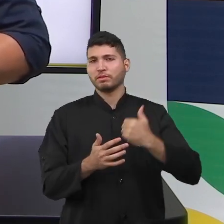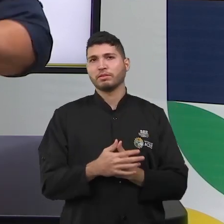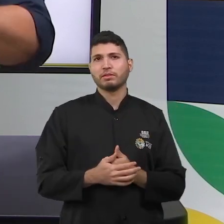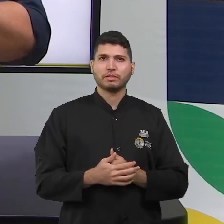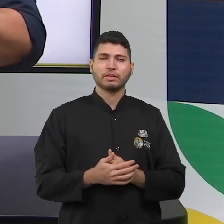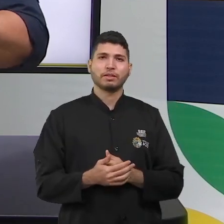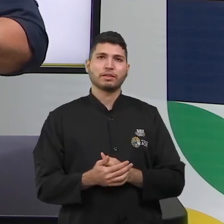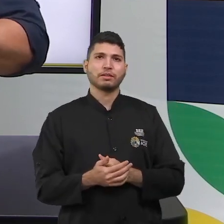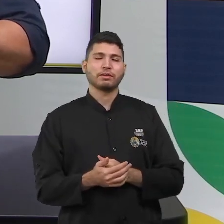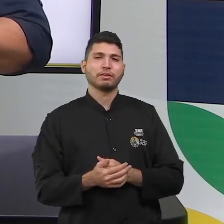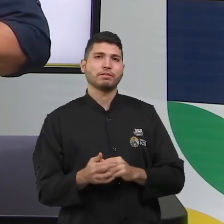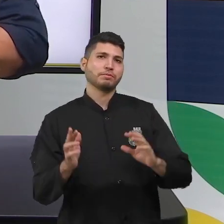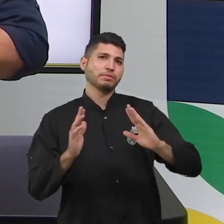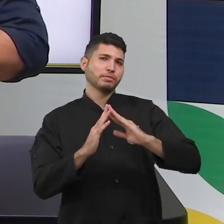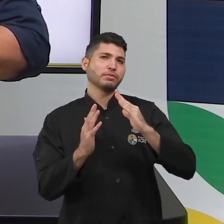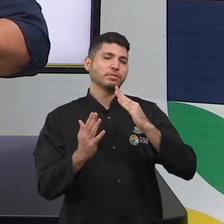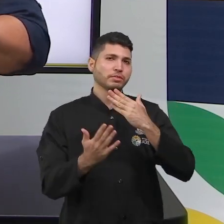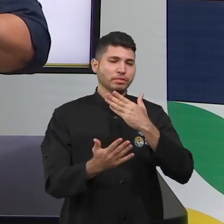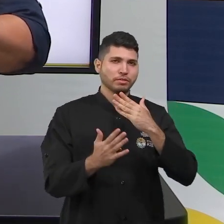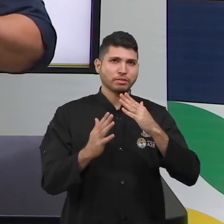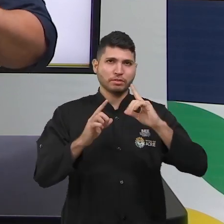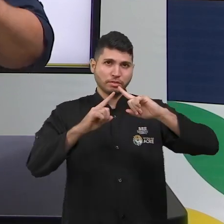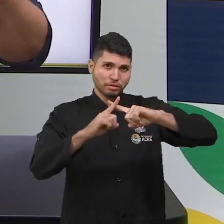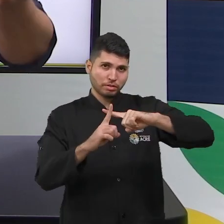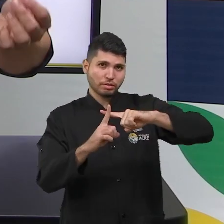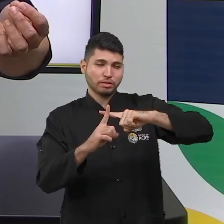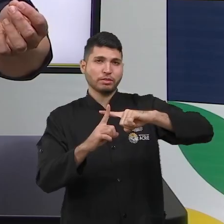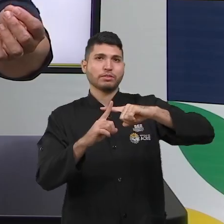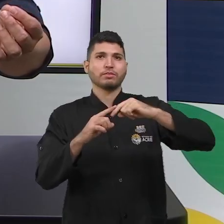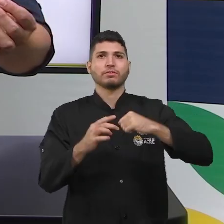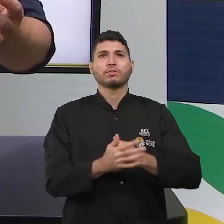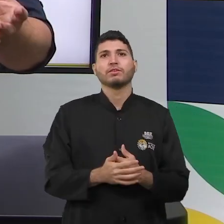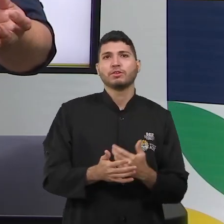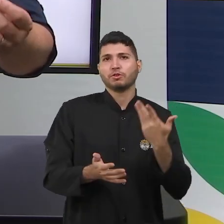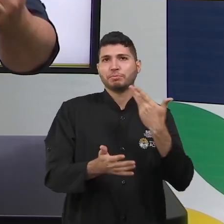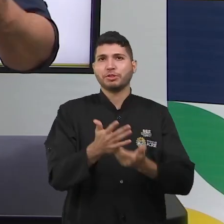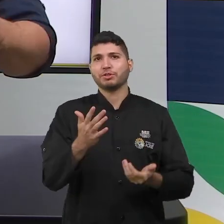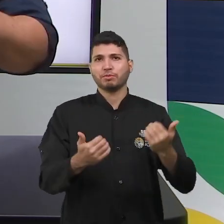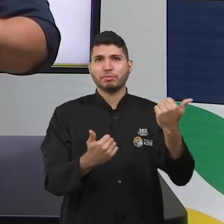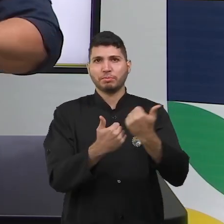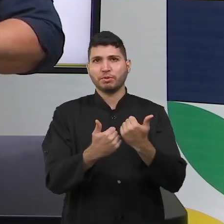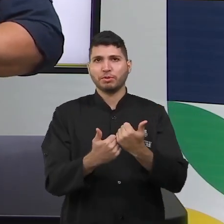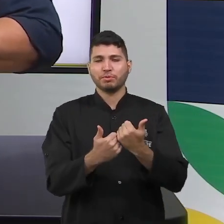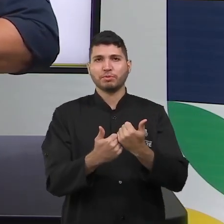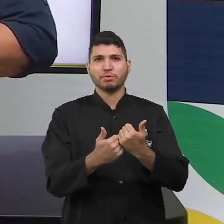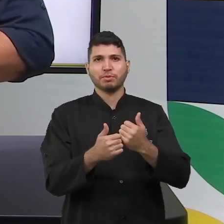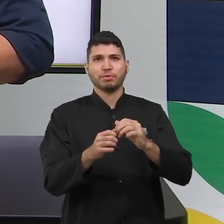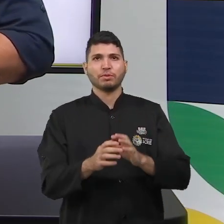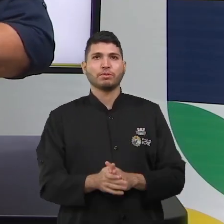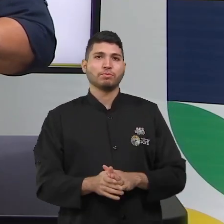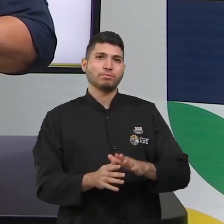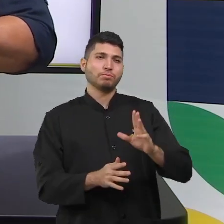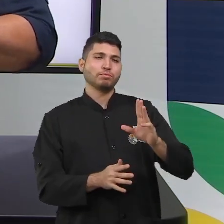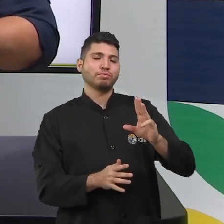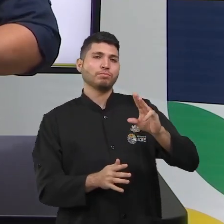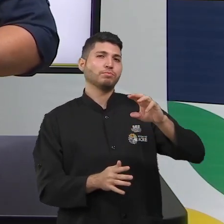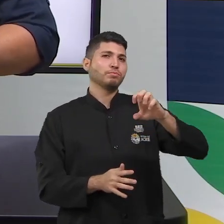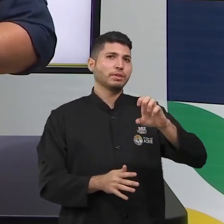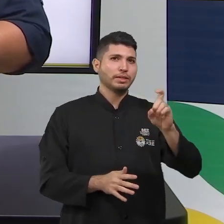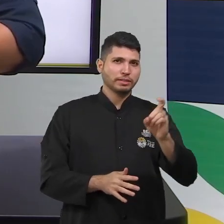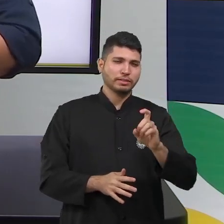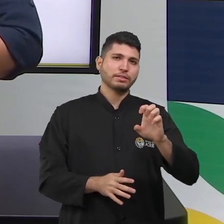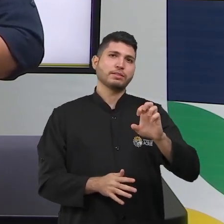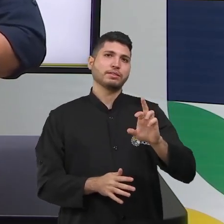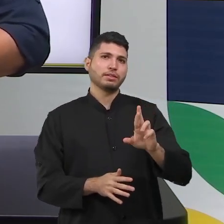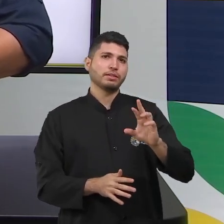bispos, né? Já tinha perdido o apoio do exército, principalmente após a Guerra do Paraguai, e